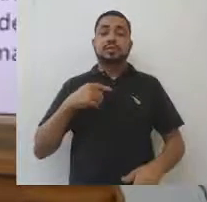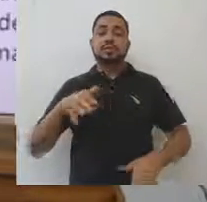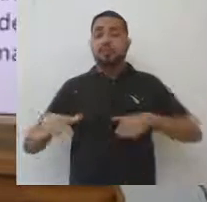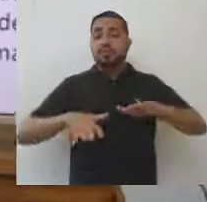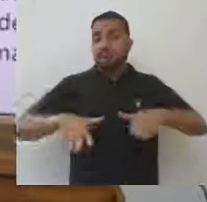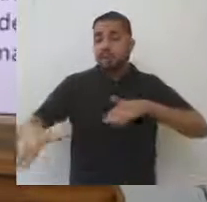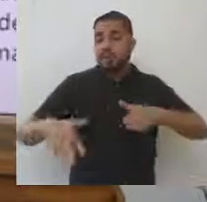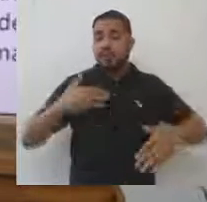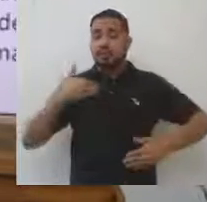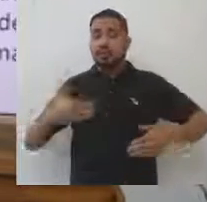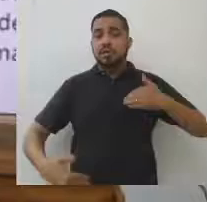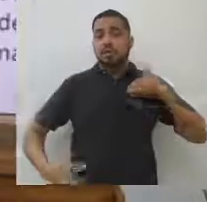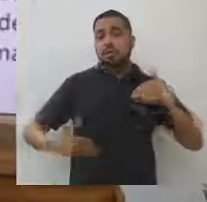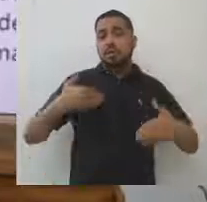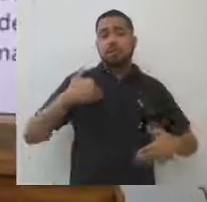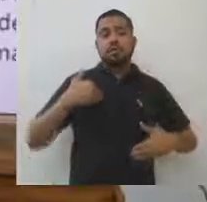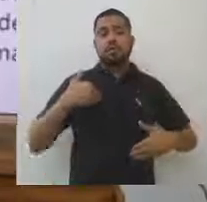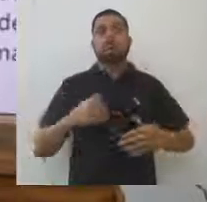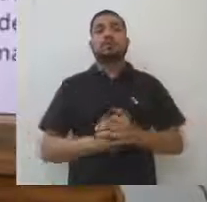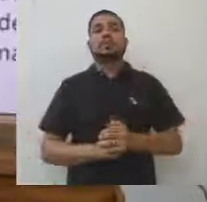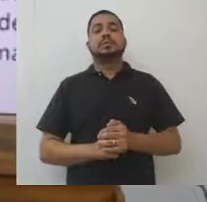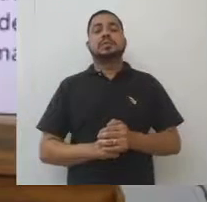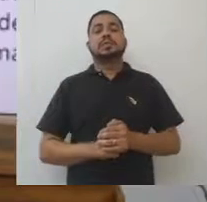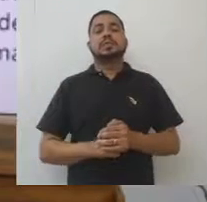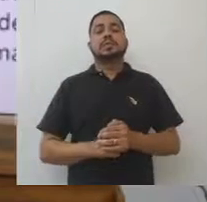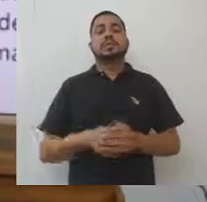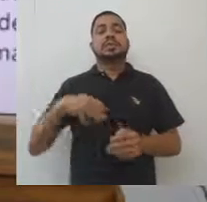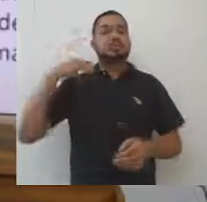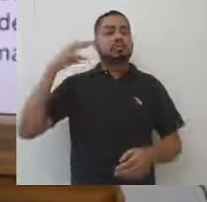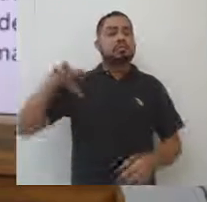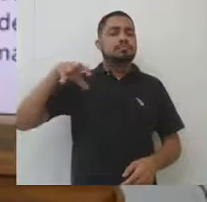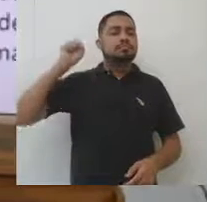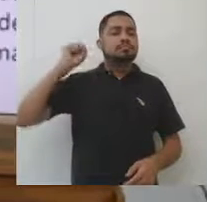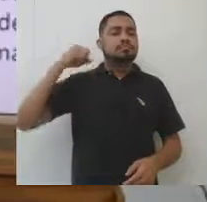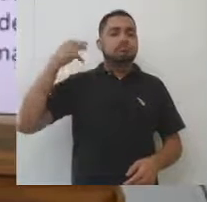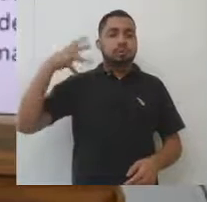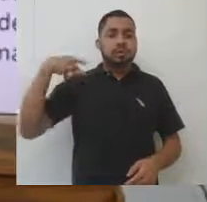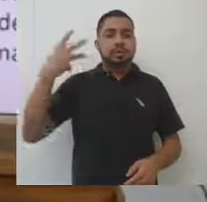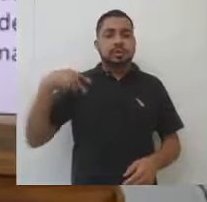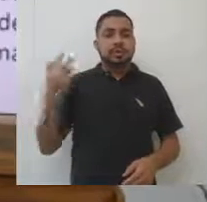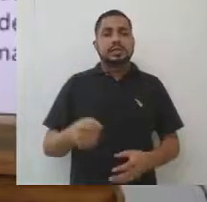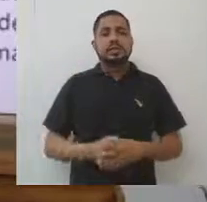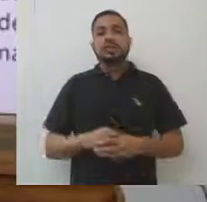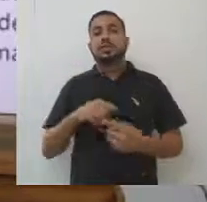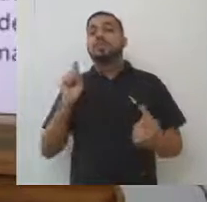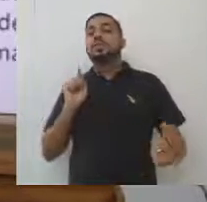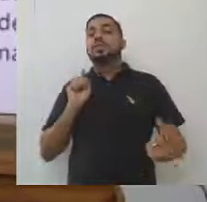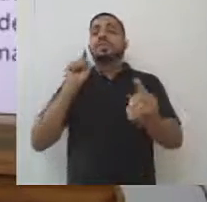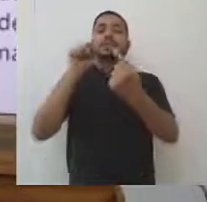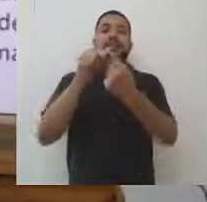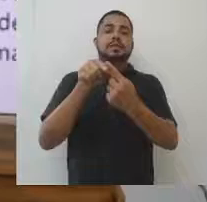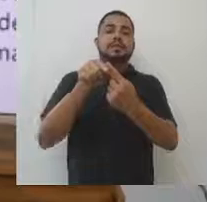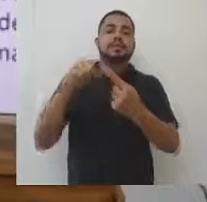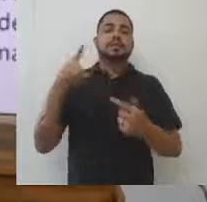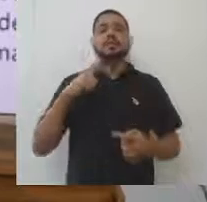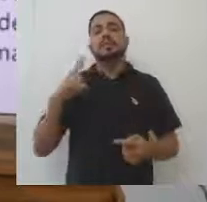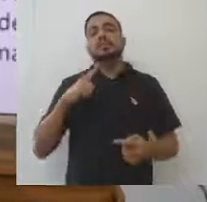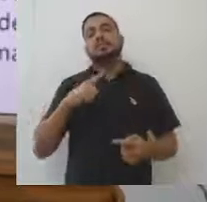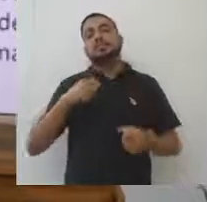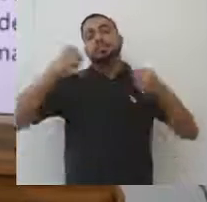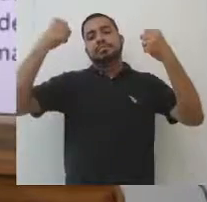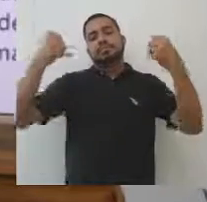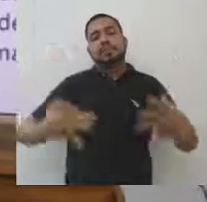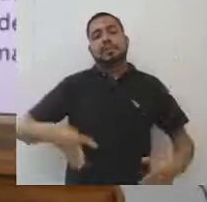de maneira rítmica e ao som de música, com a finalidade de narrar uma